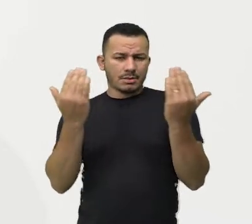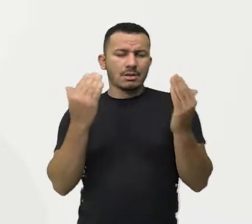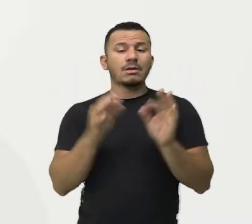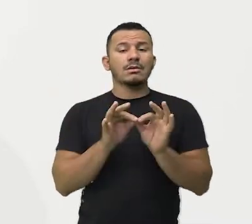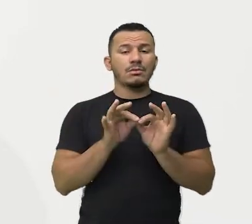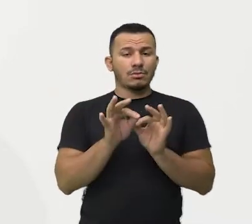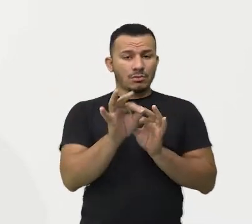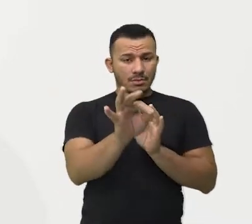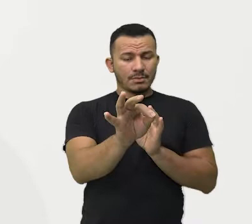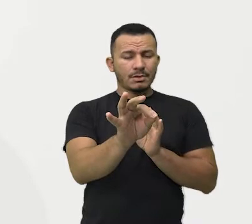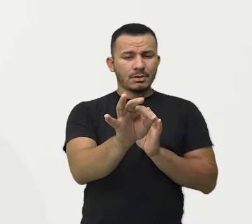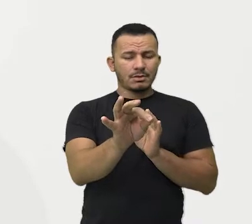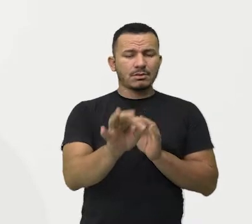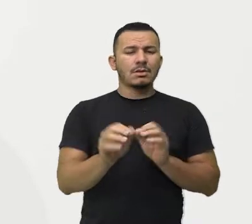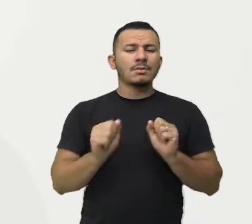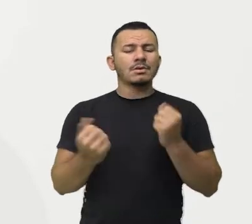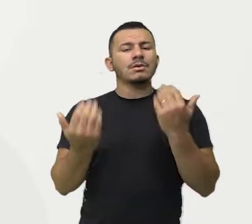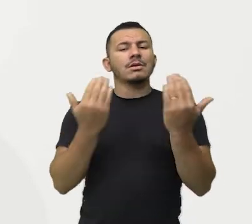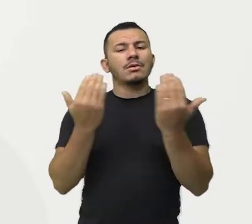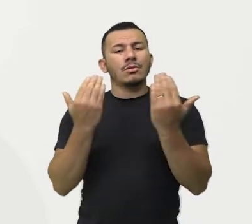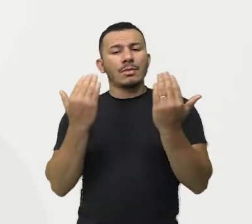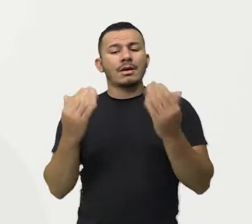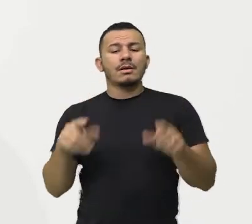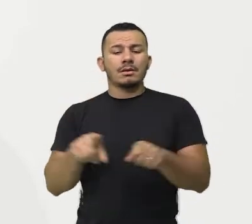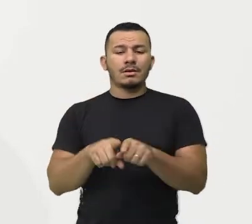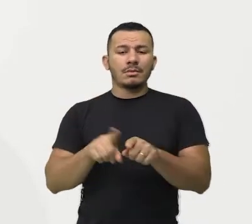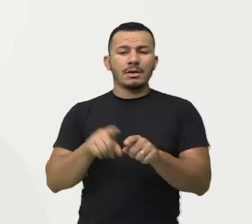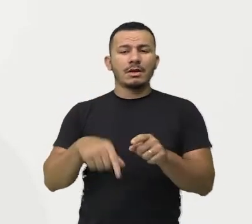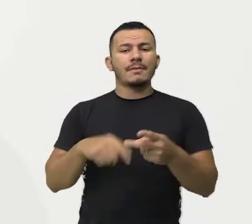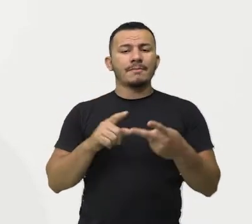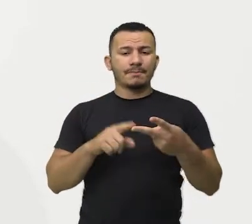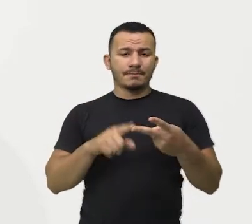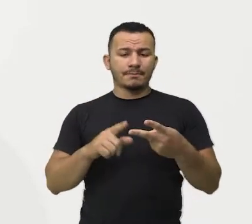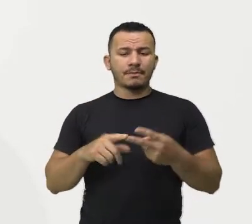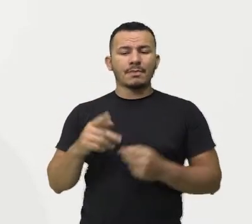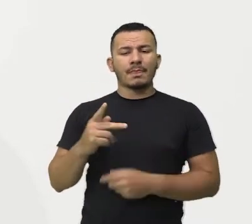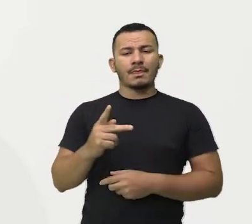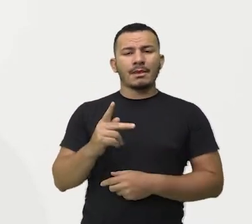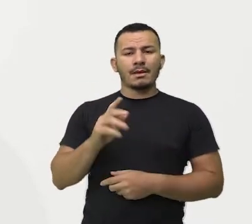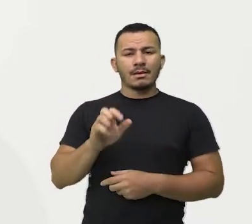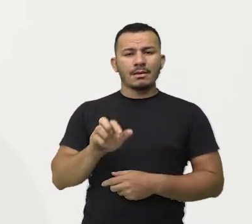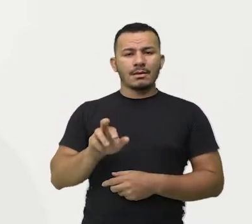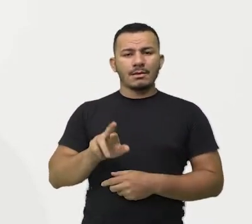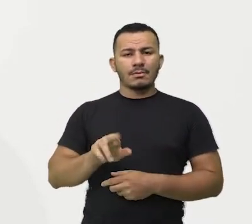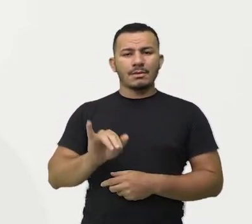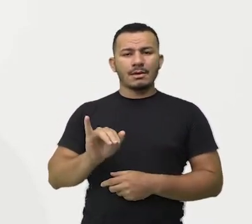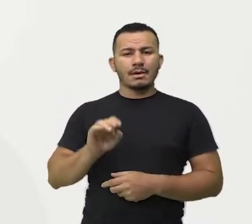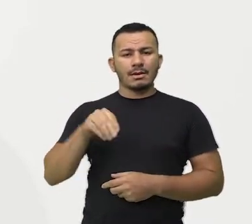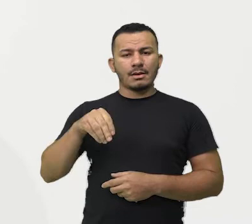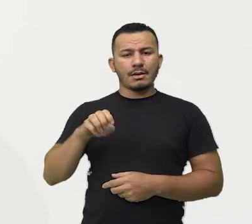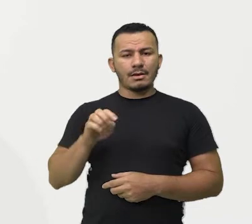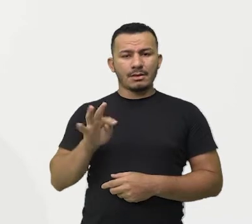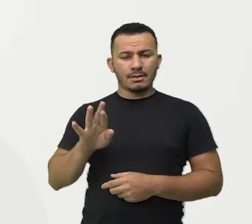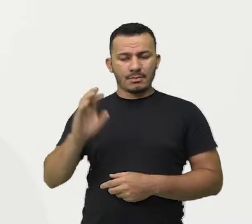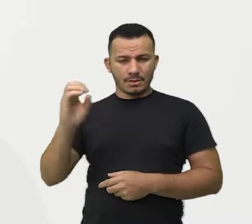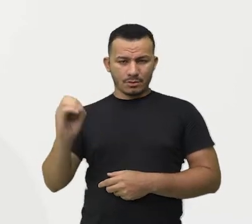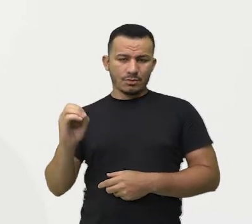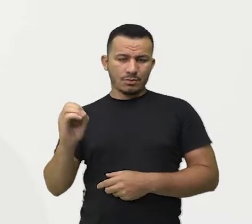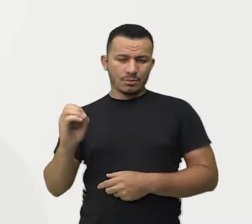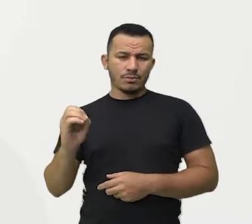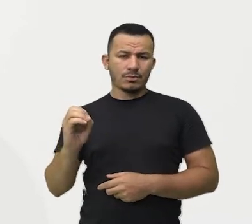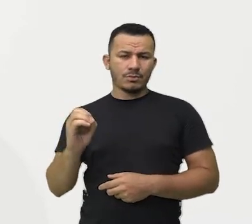da circunferência, a gente pode fazer uma comparação também com a ideia de perímetro, tá, pessoal? Só para fazer relação com aquela palavra que vocês já